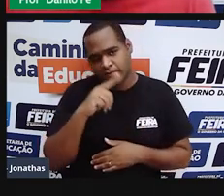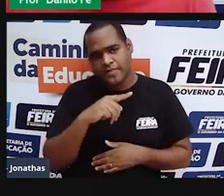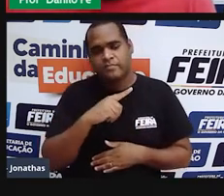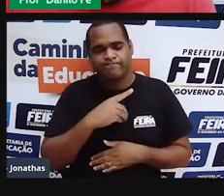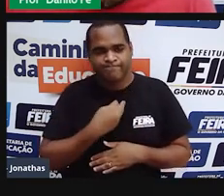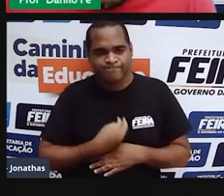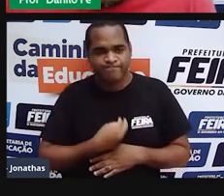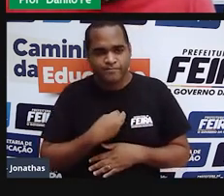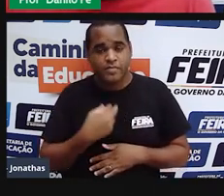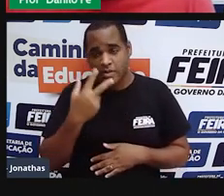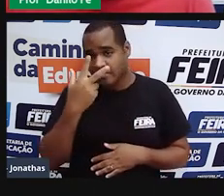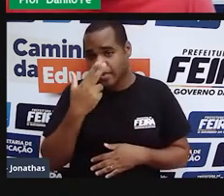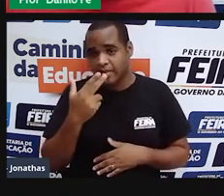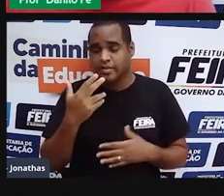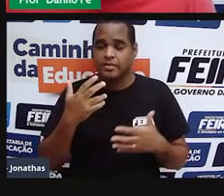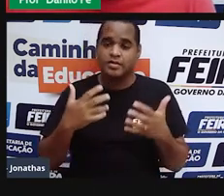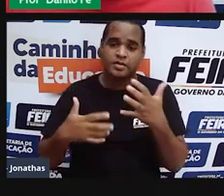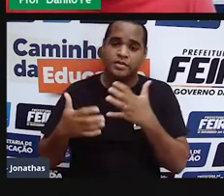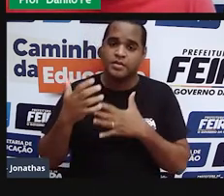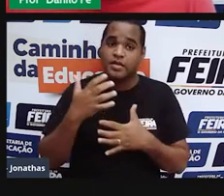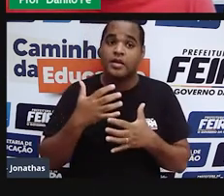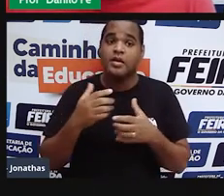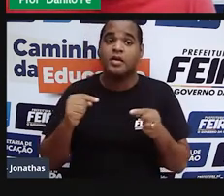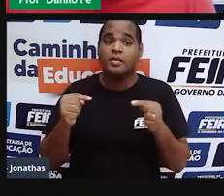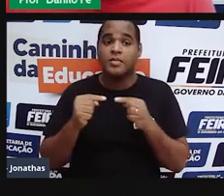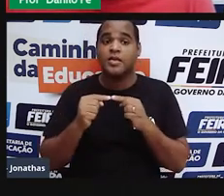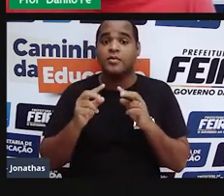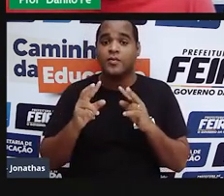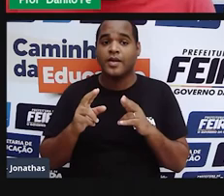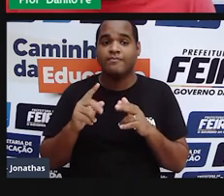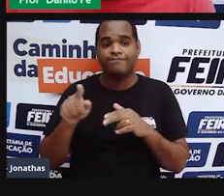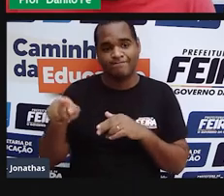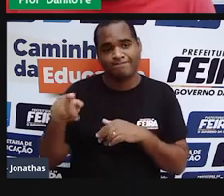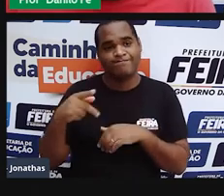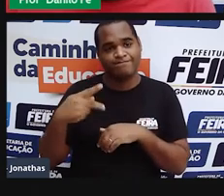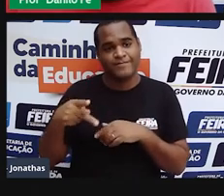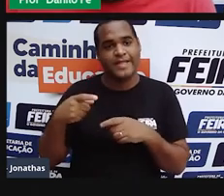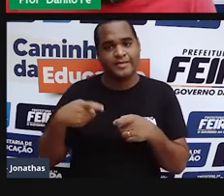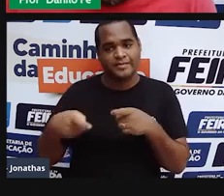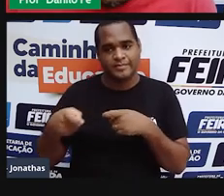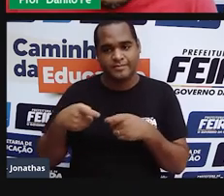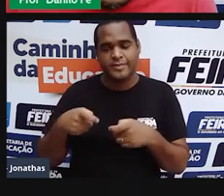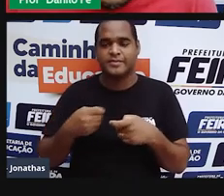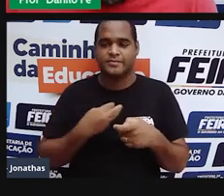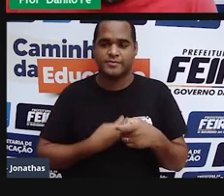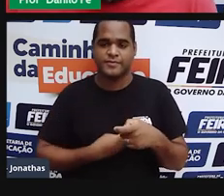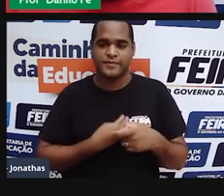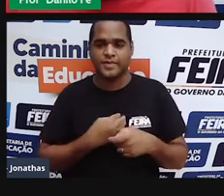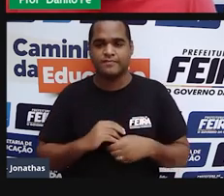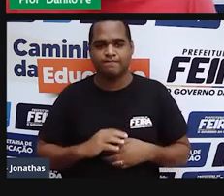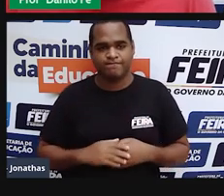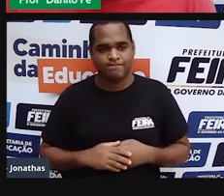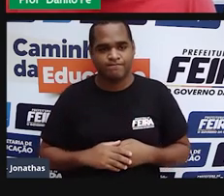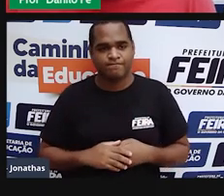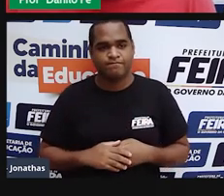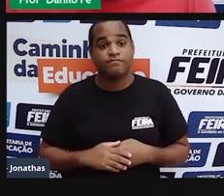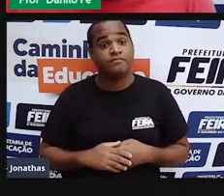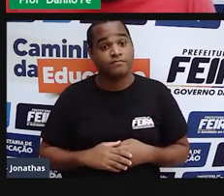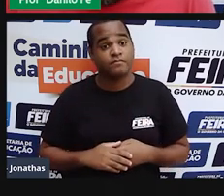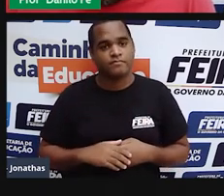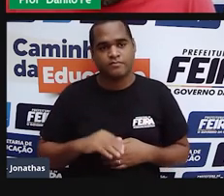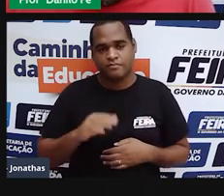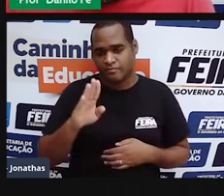dificuldade e muitas associa ao Legado de sangue e agora enquanto